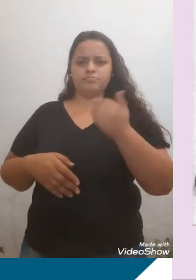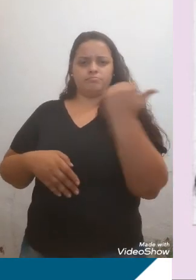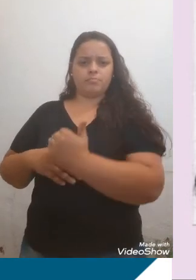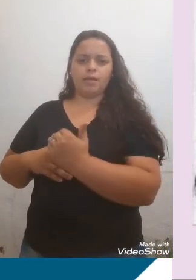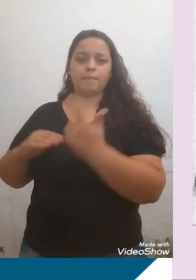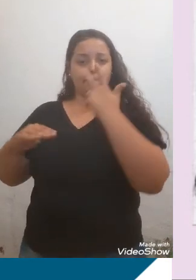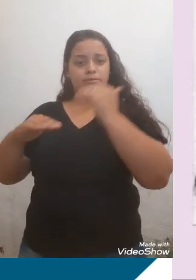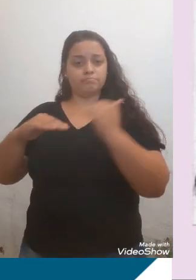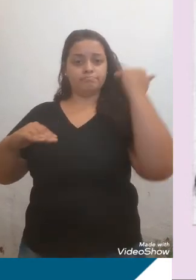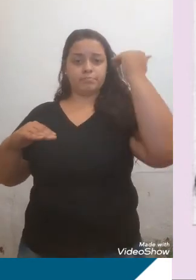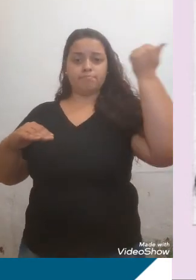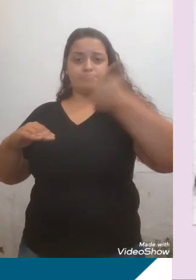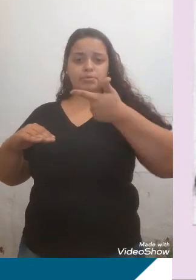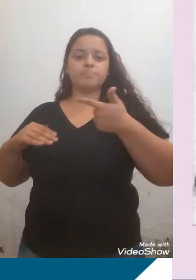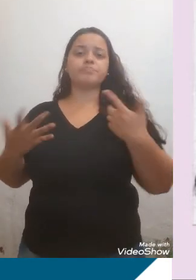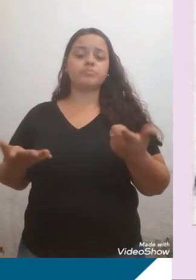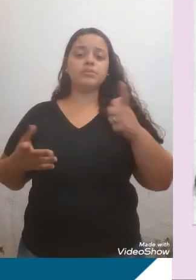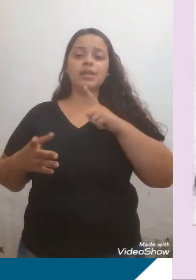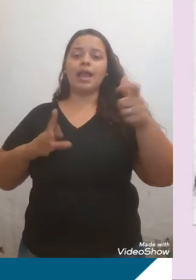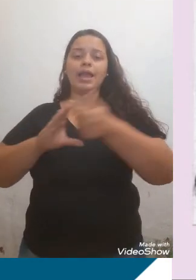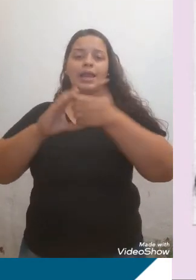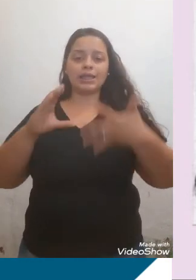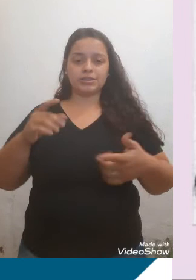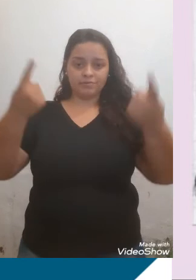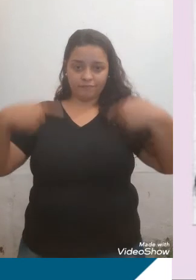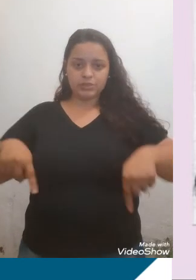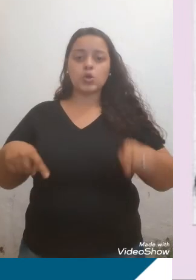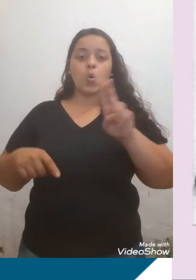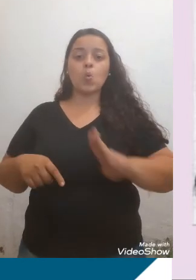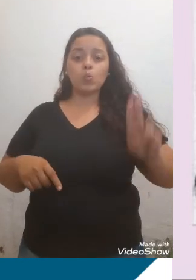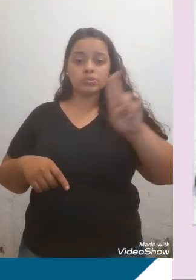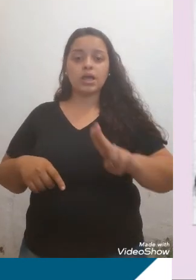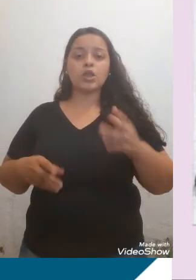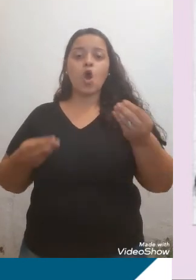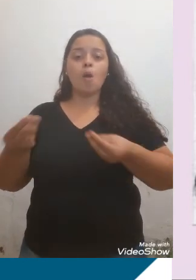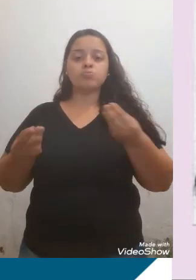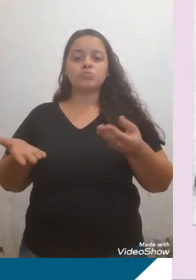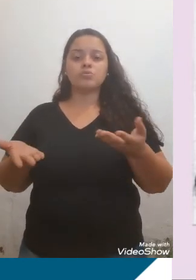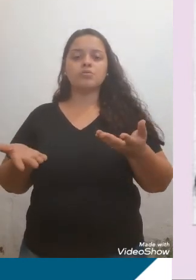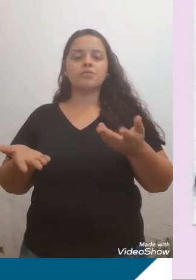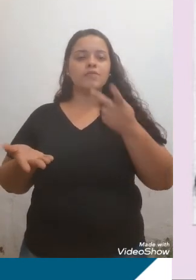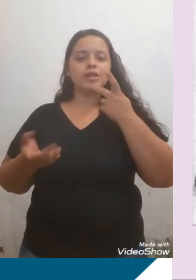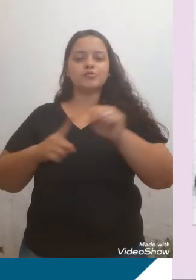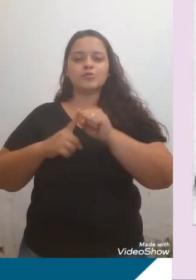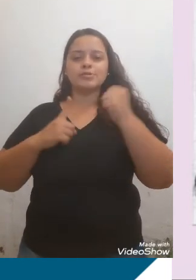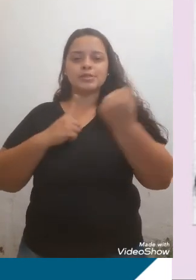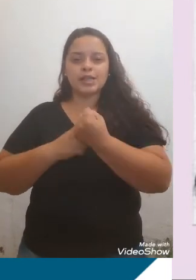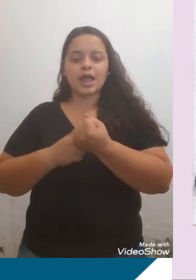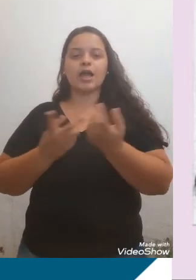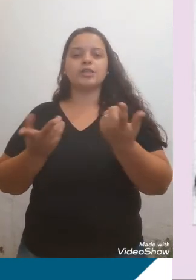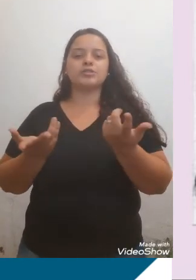asiáticas, Essas características físicas, elas foram usadas como forma de coerção social. A